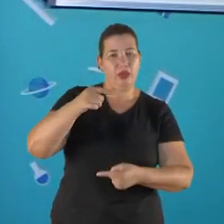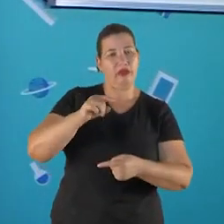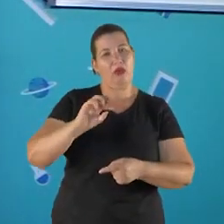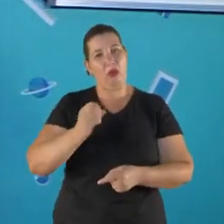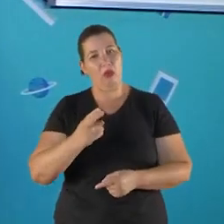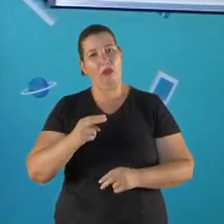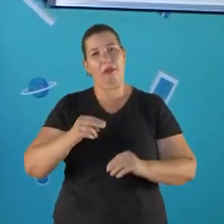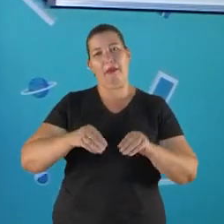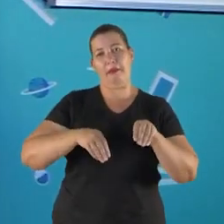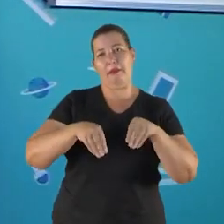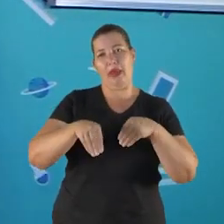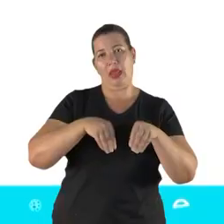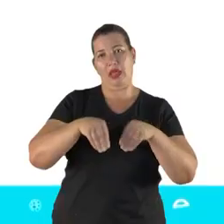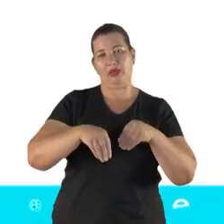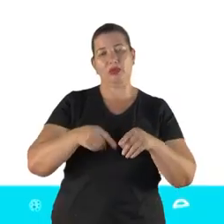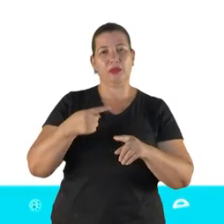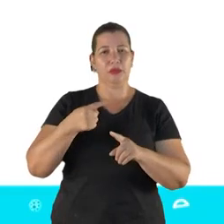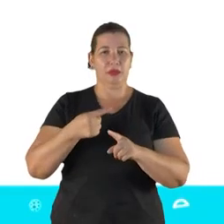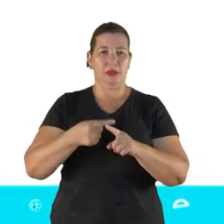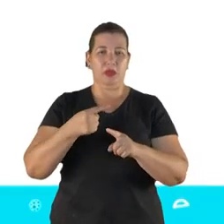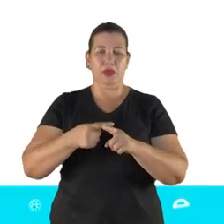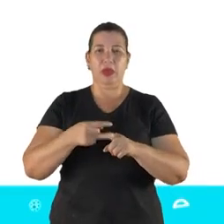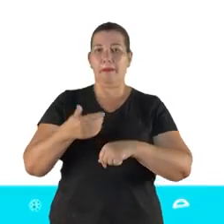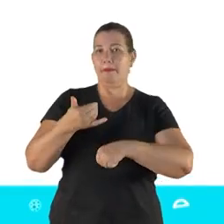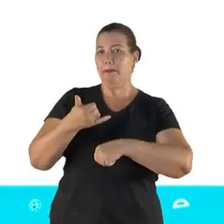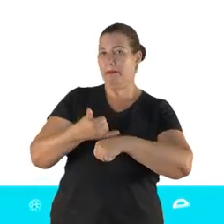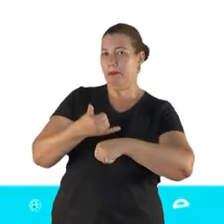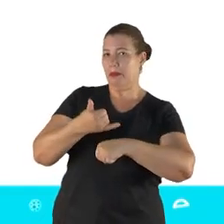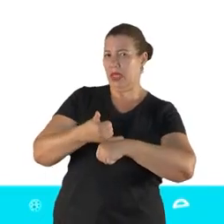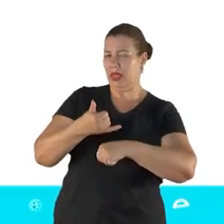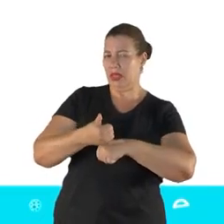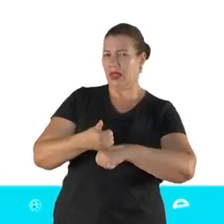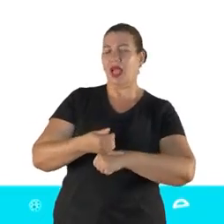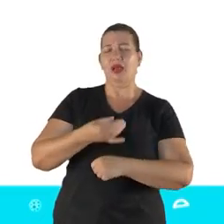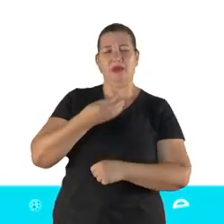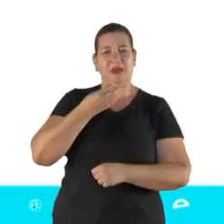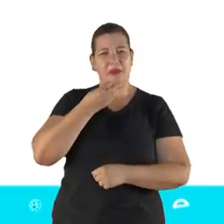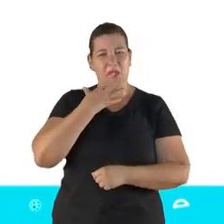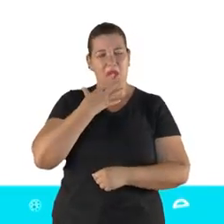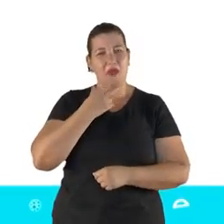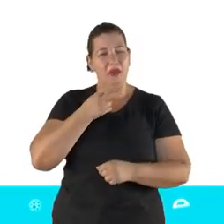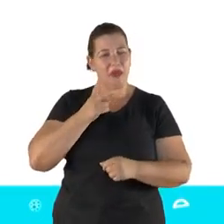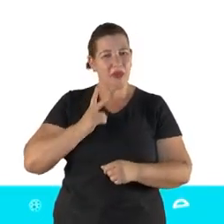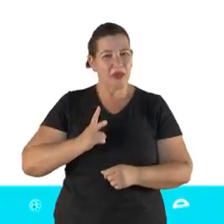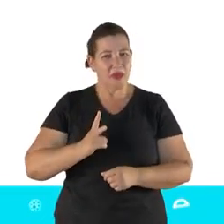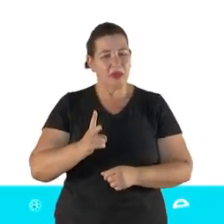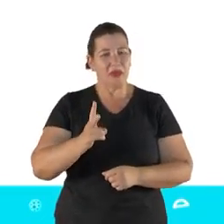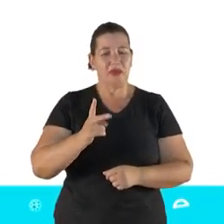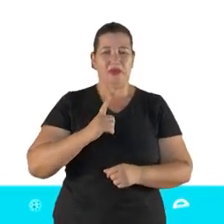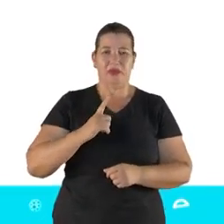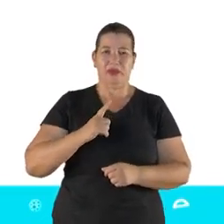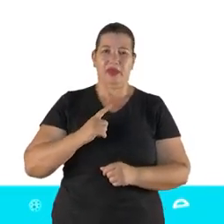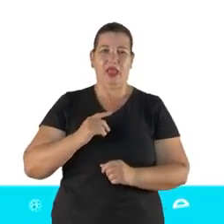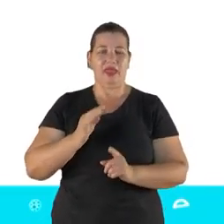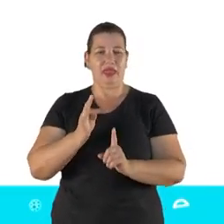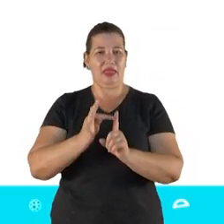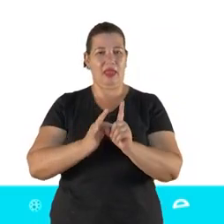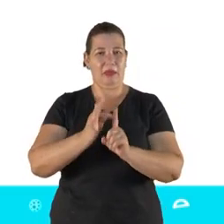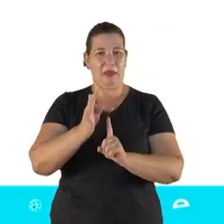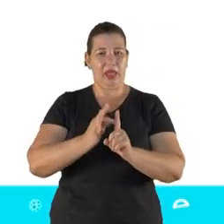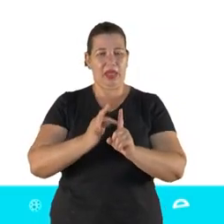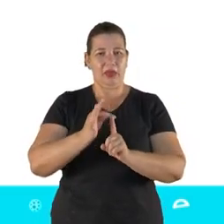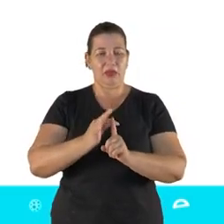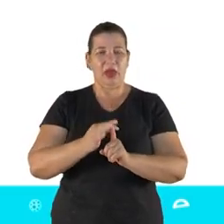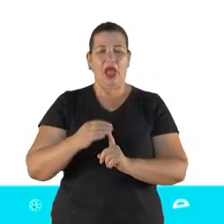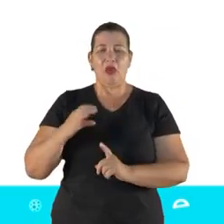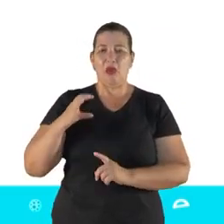de vidro ou de plástico. Isso ocorre porque o metal é um bom condutor térmico e